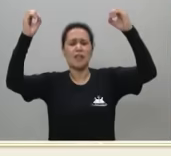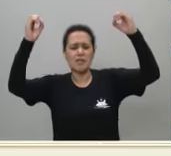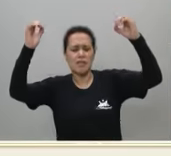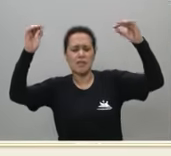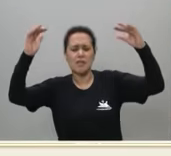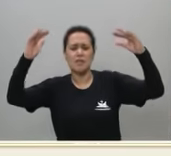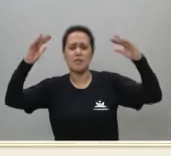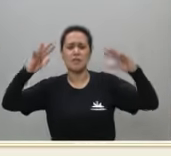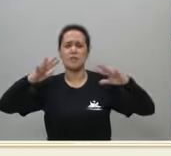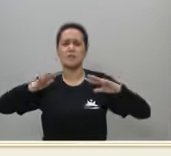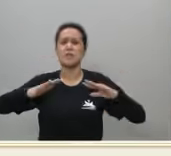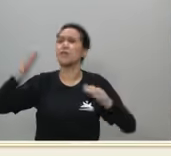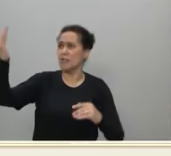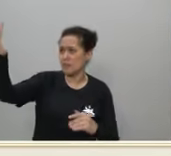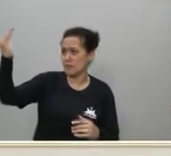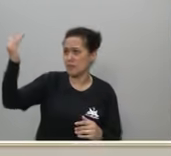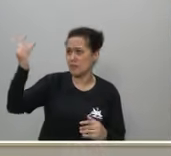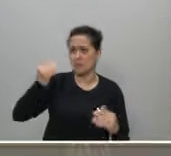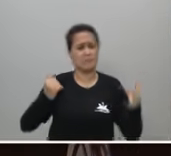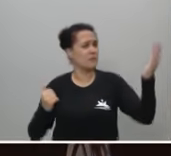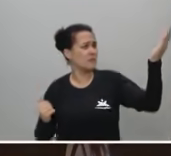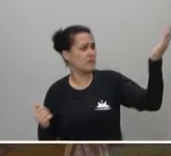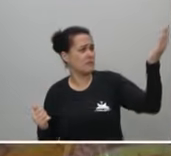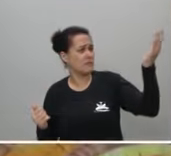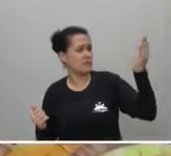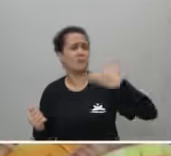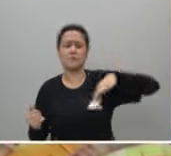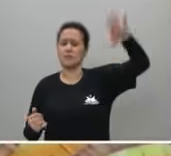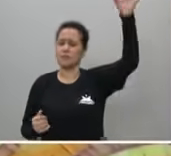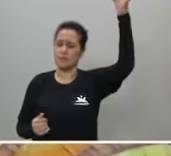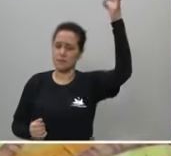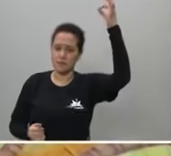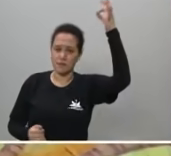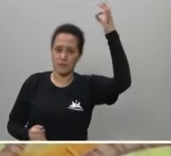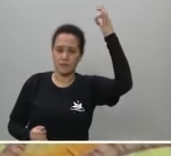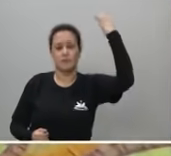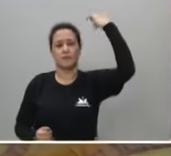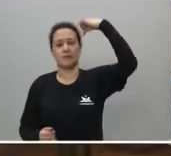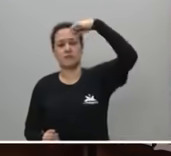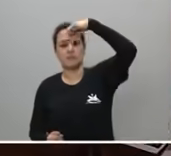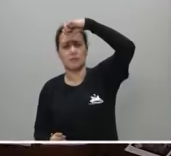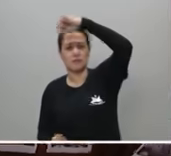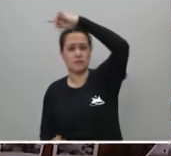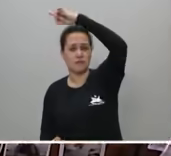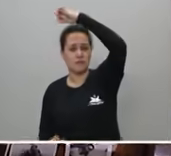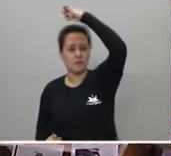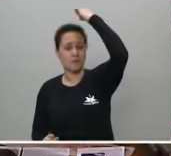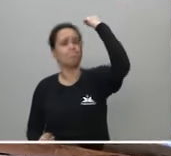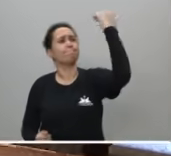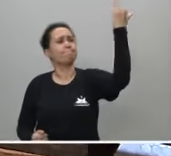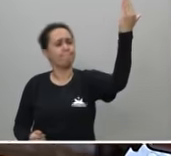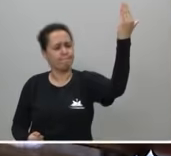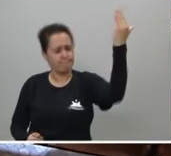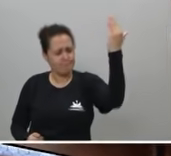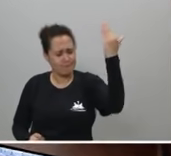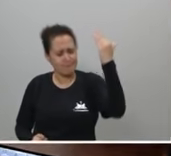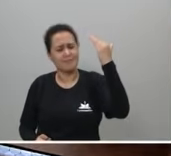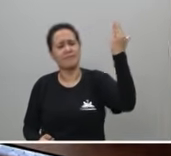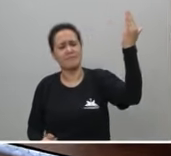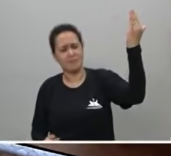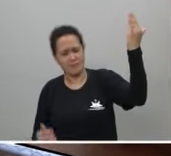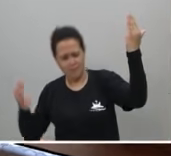iluminar. Vem Espírito Santo, vem Espírito Santo,